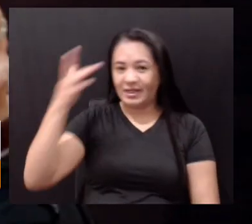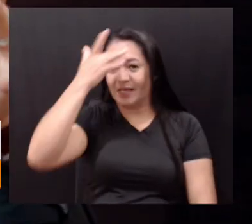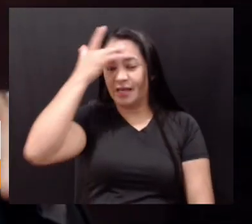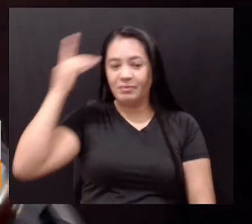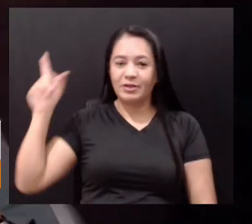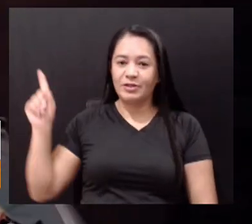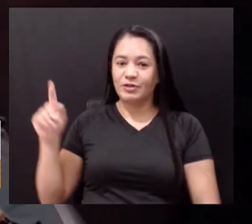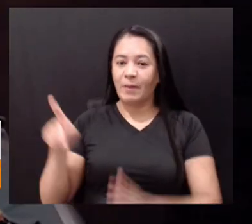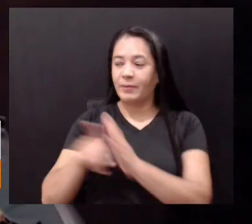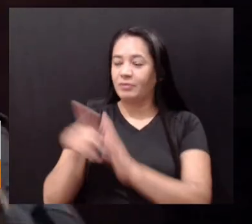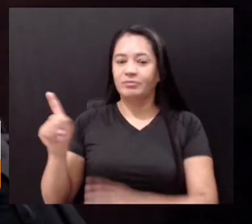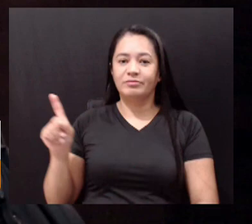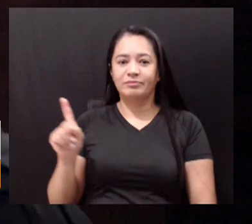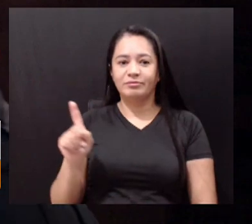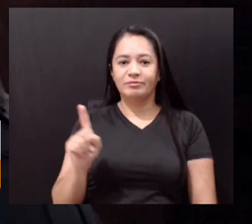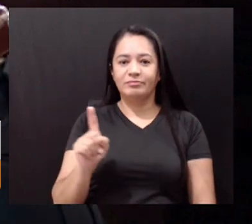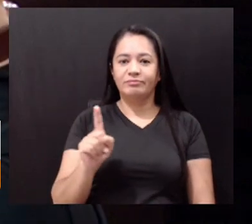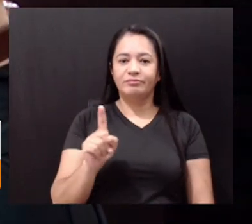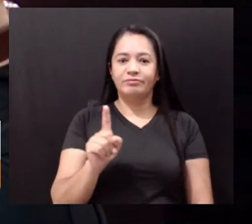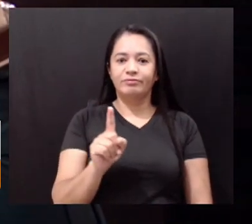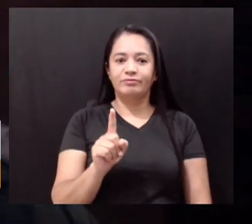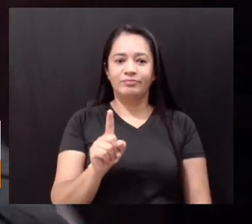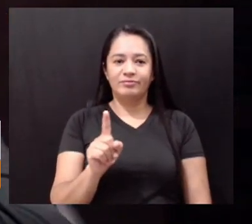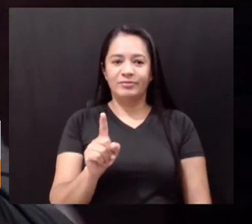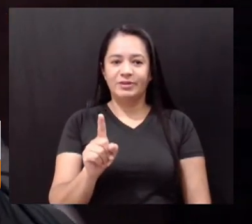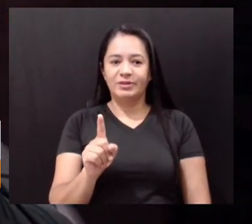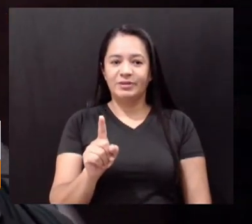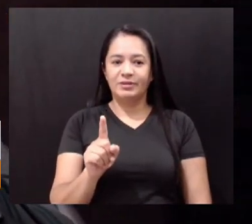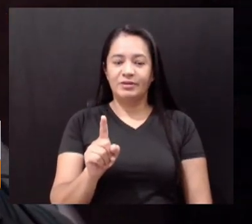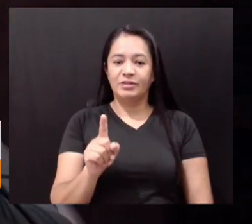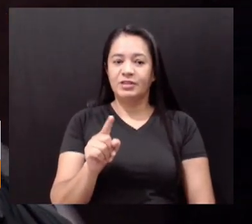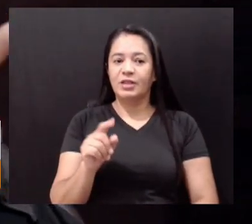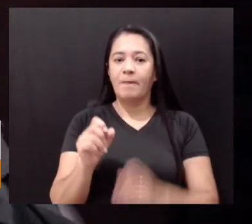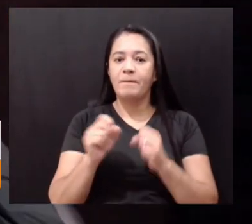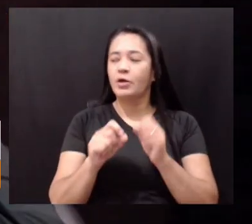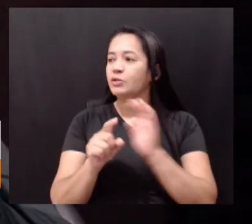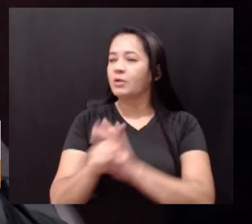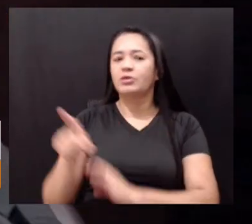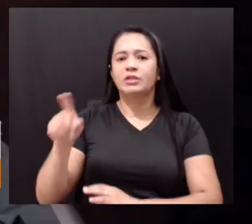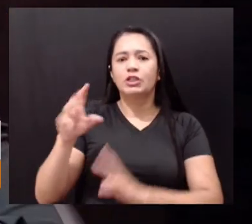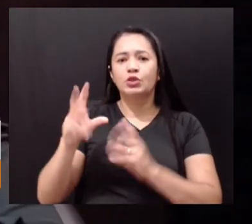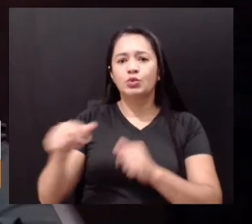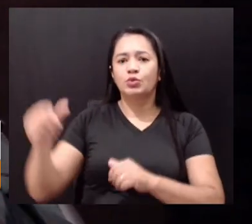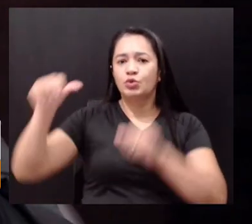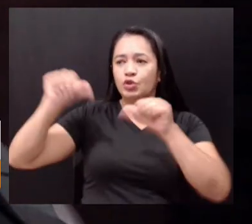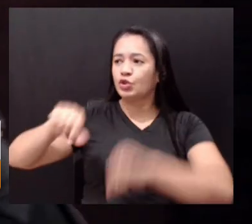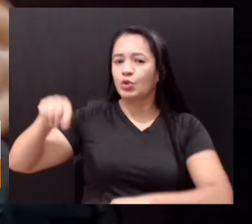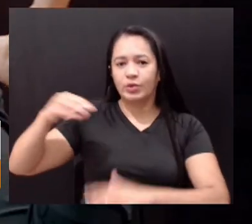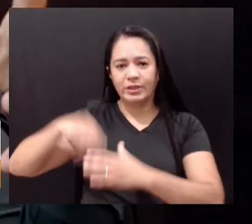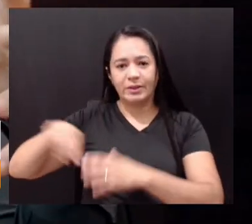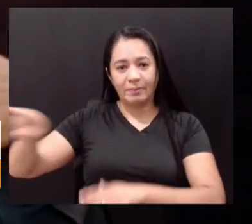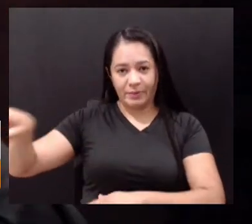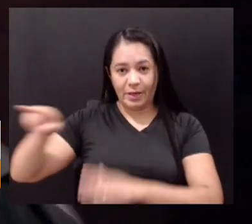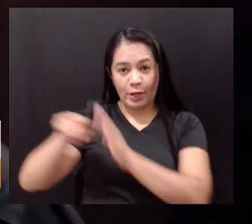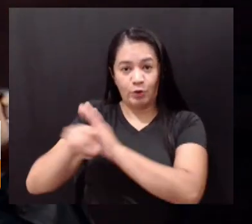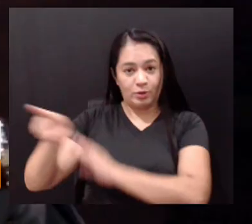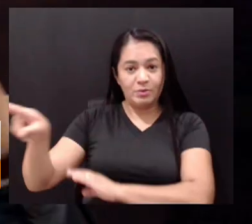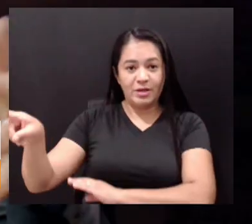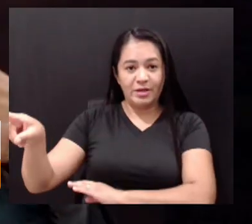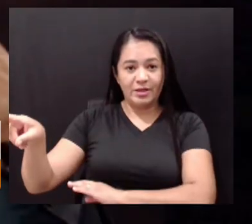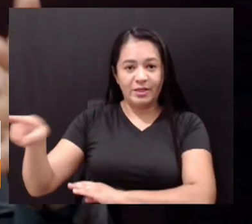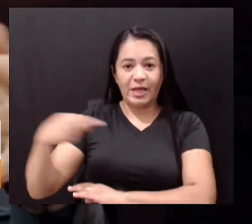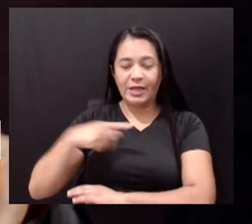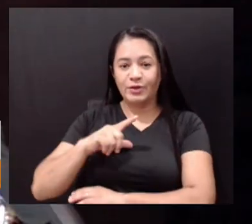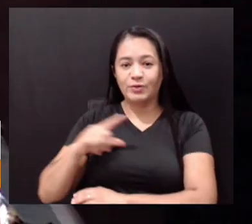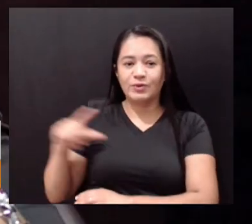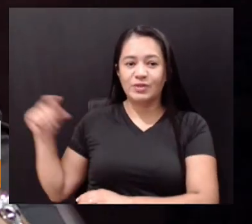forma randômica, e aí eu falo, ó, vocês podem perguntar tudo de ruim que a gente tem aqui dentro para essa pessoa agora, e aí eu saio da sala e eles podem bater